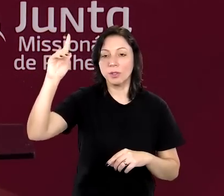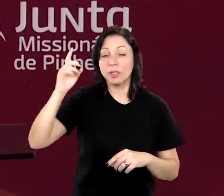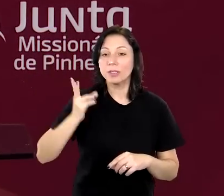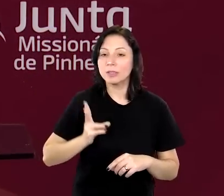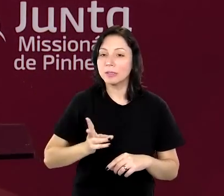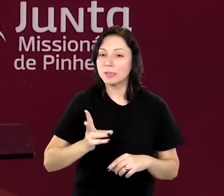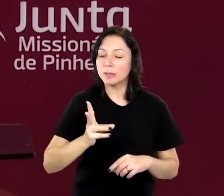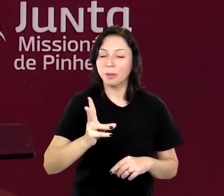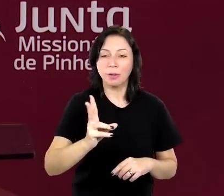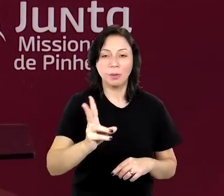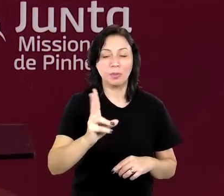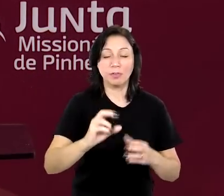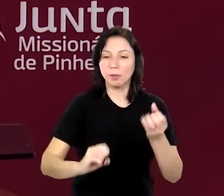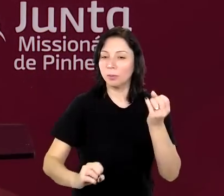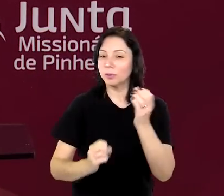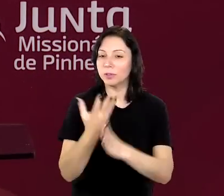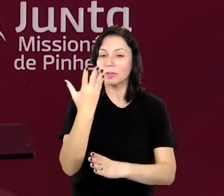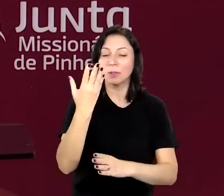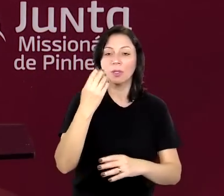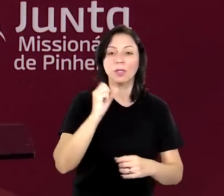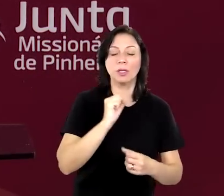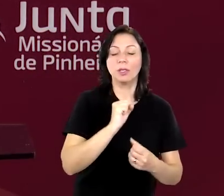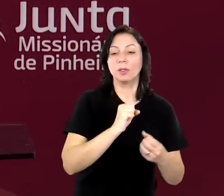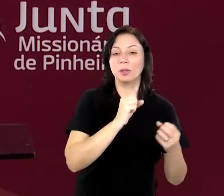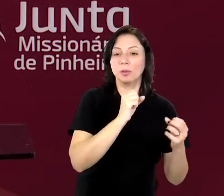mas somente pelo poder do Espírito Santo.